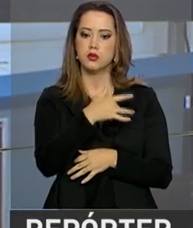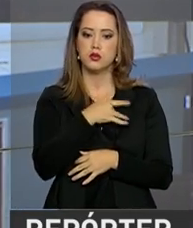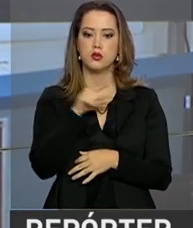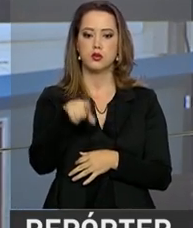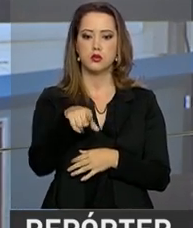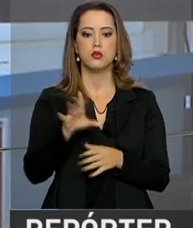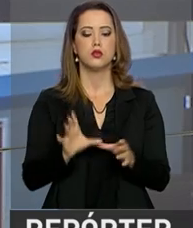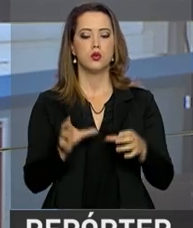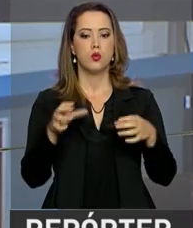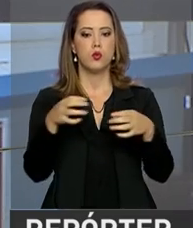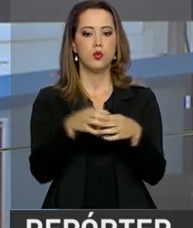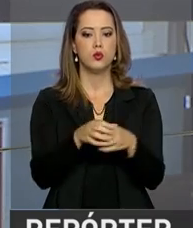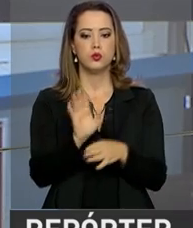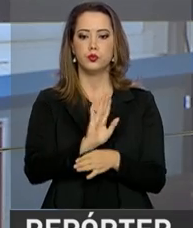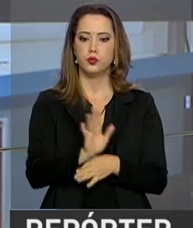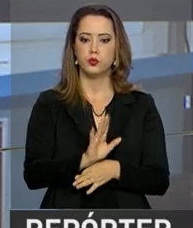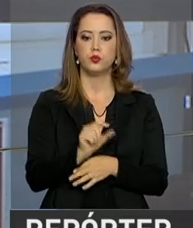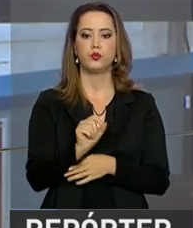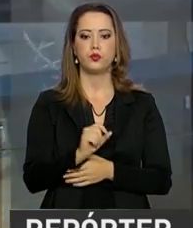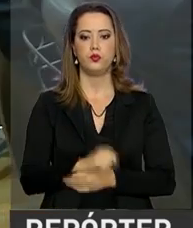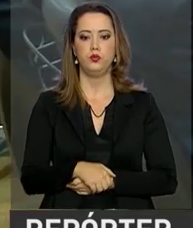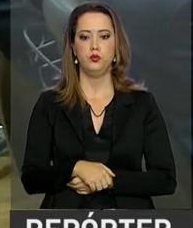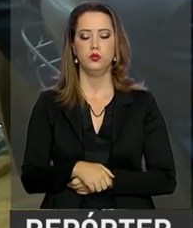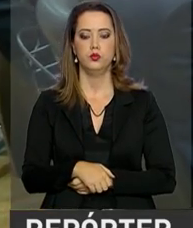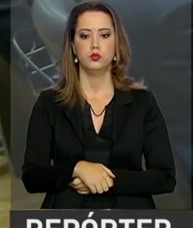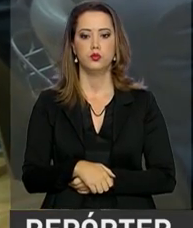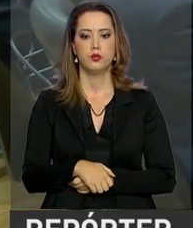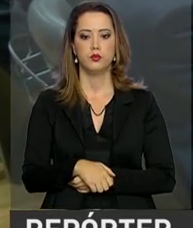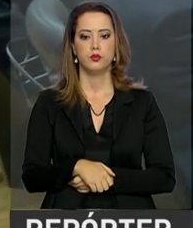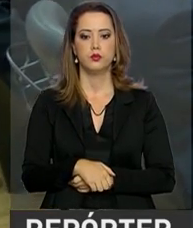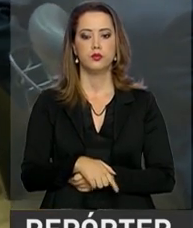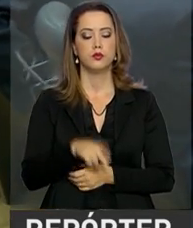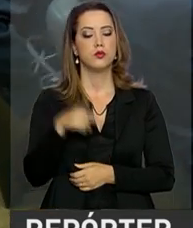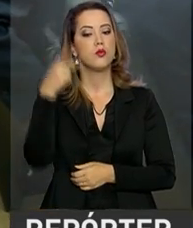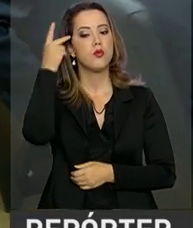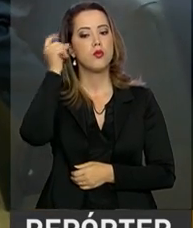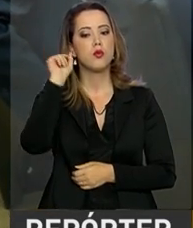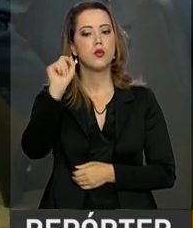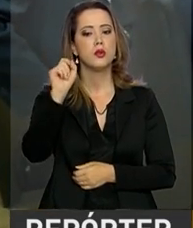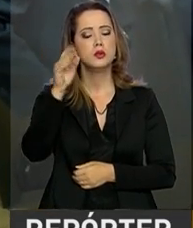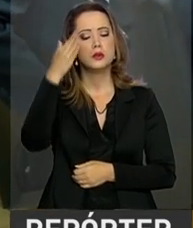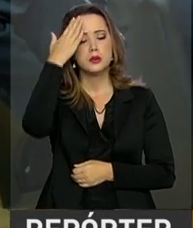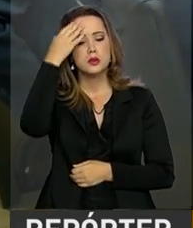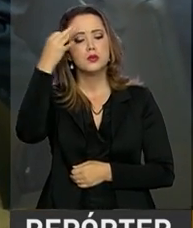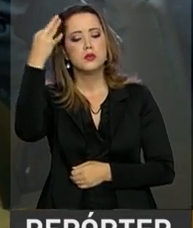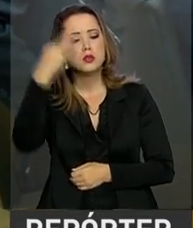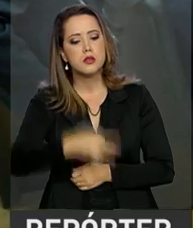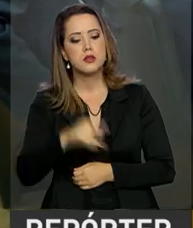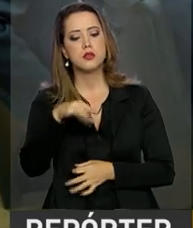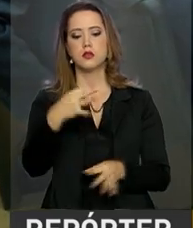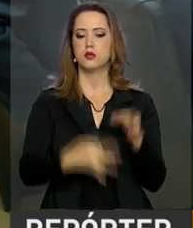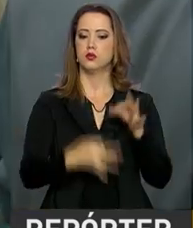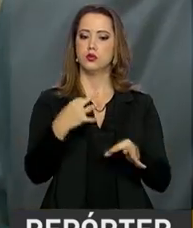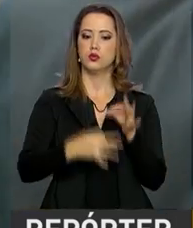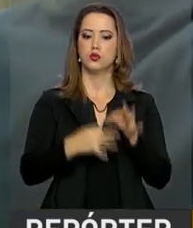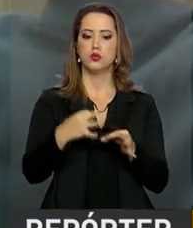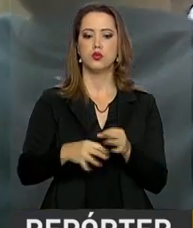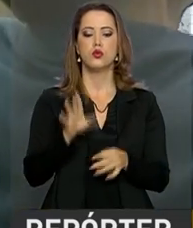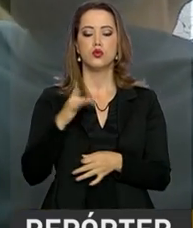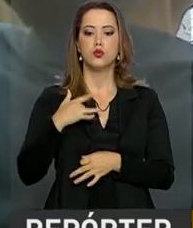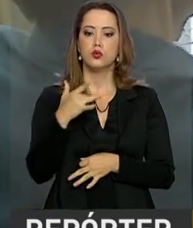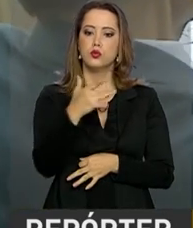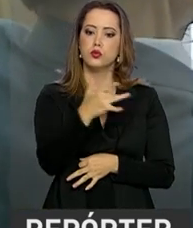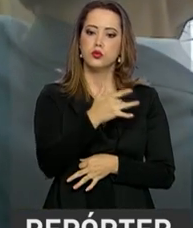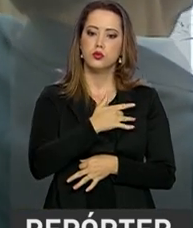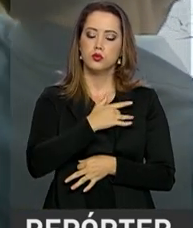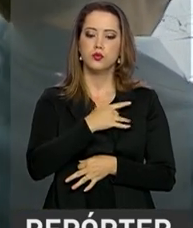técnico do Poder Judiciário subsi as juízes em processos relacionados